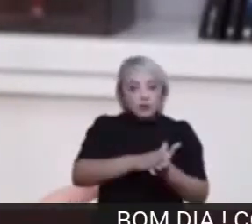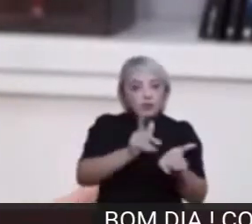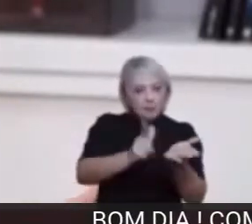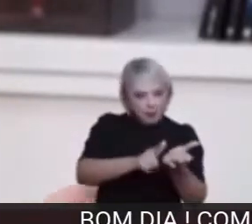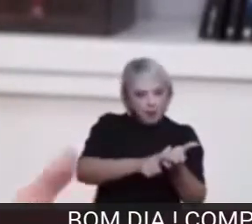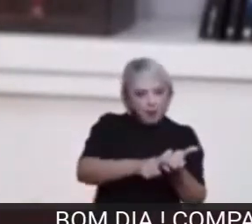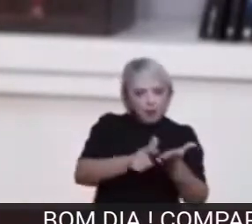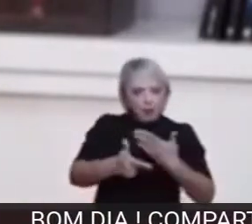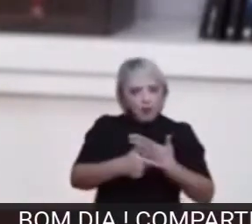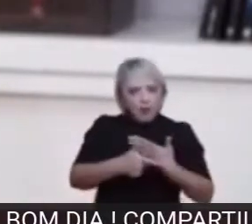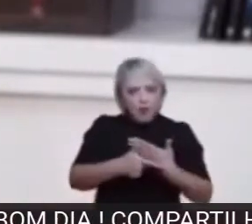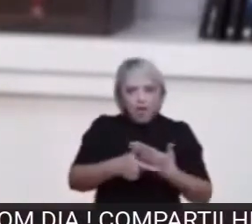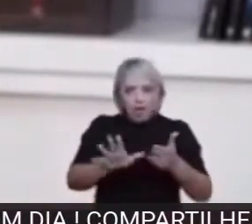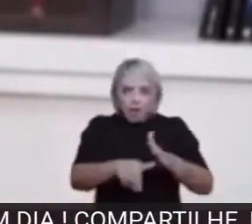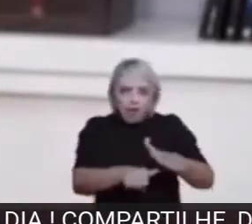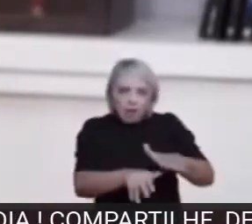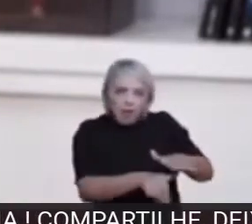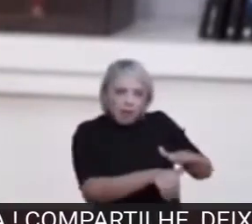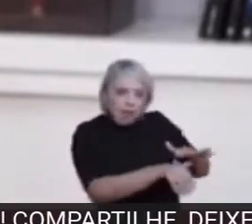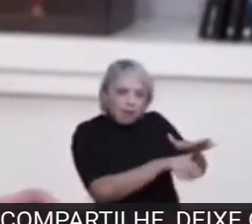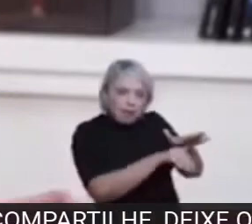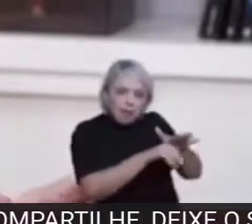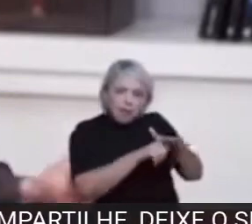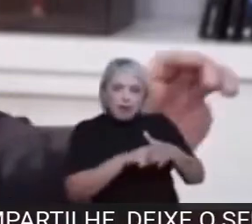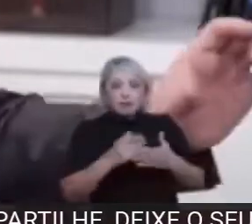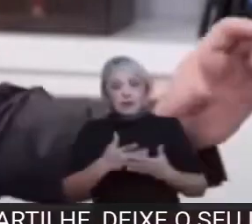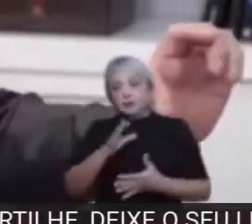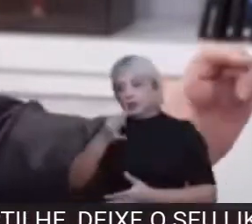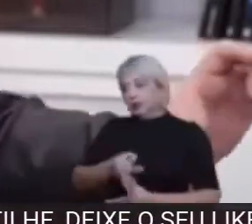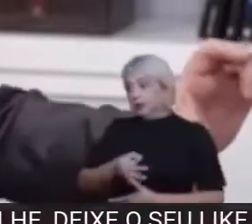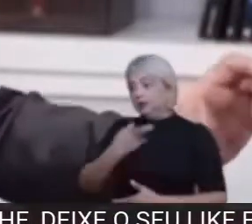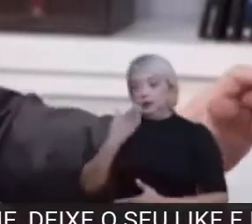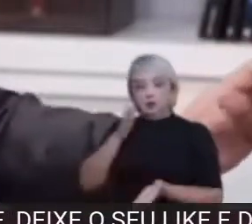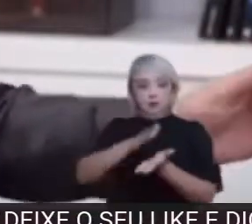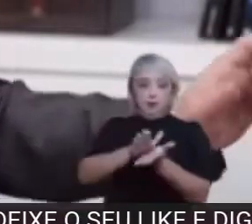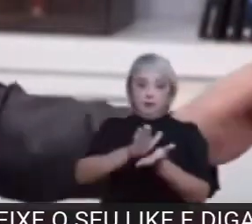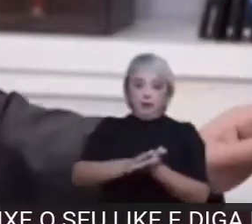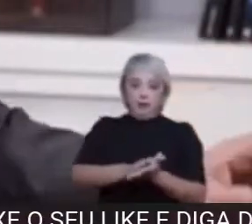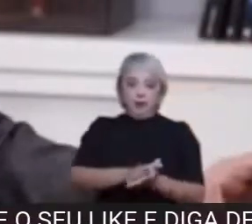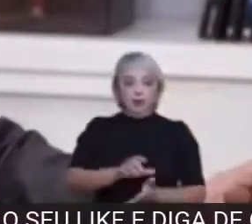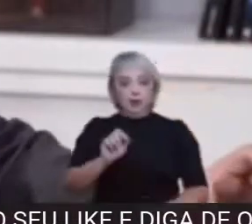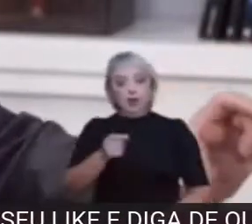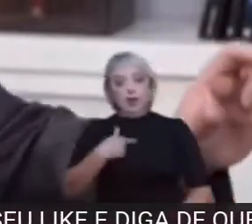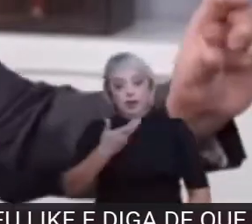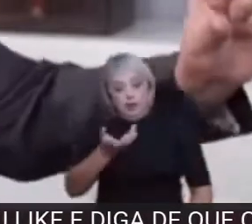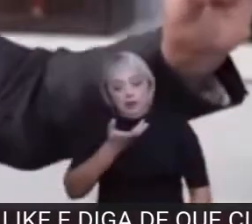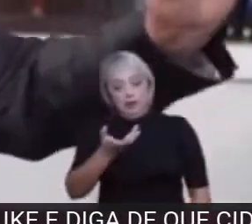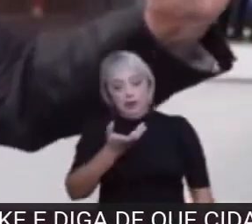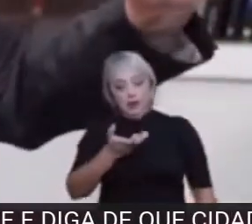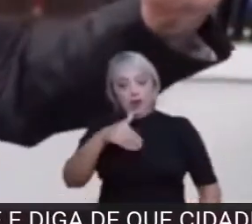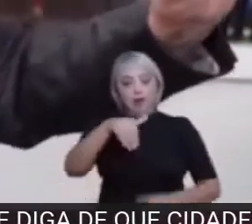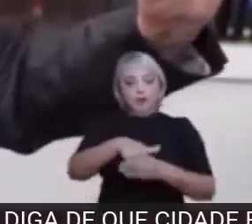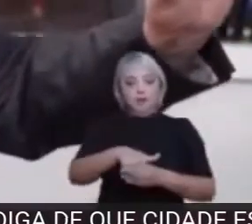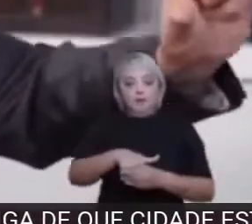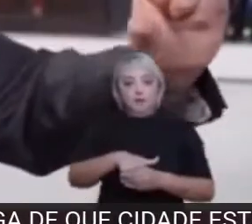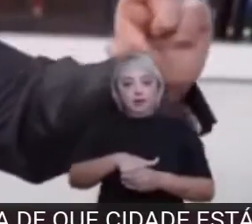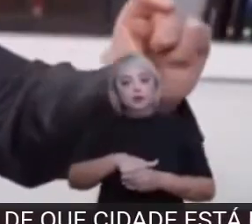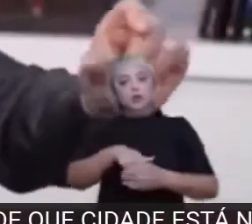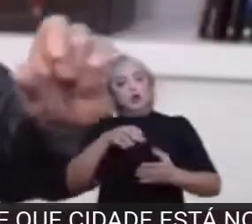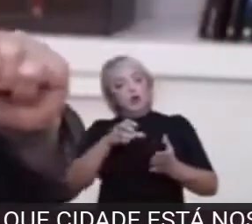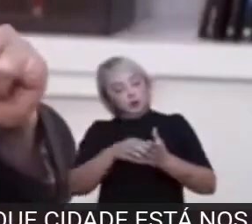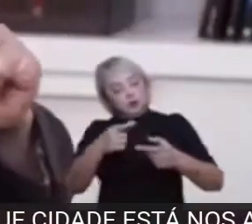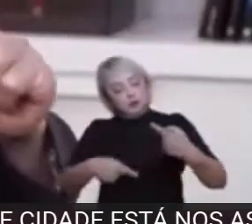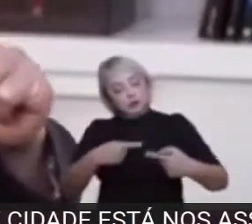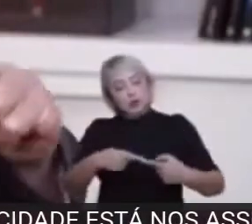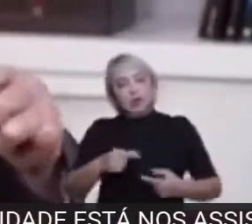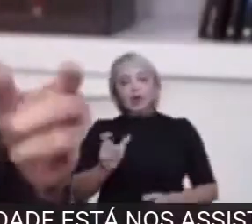uma roubalheira. Está certo que ele não está reivindicando o voto no papel, ele está reivindicando uma coisa que o PT já discutiu também, um ticketzinho que